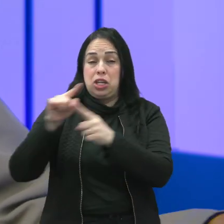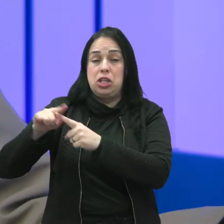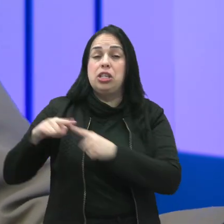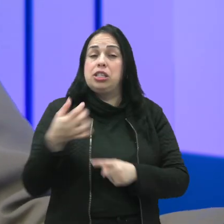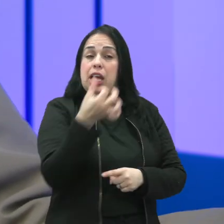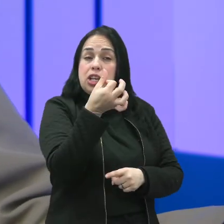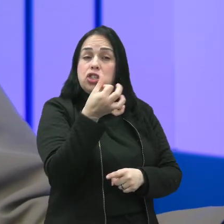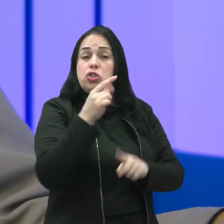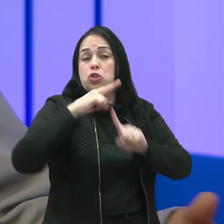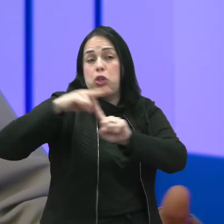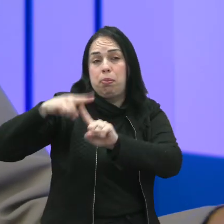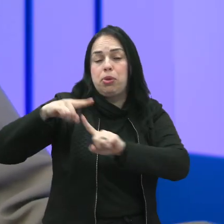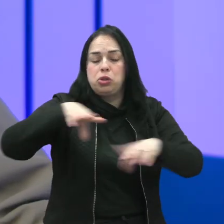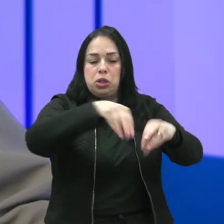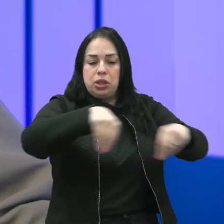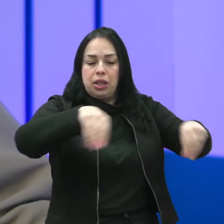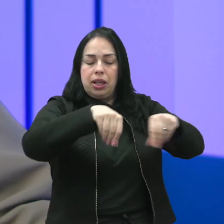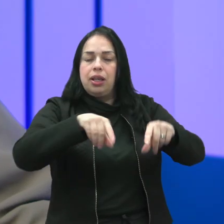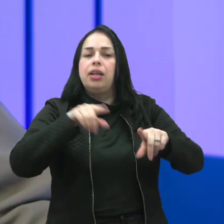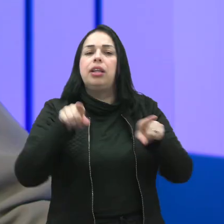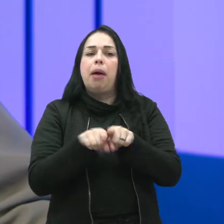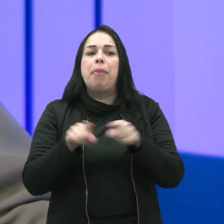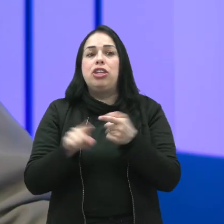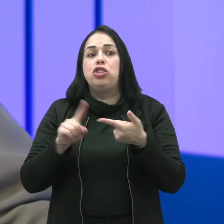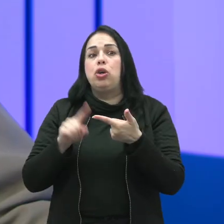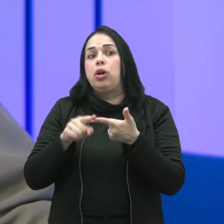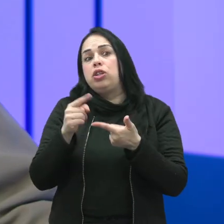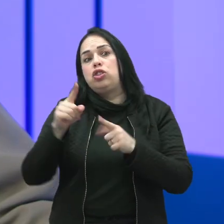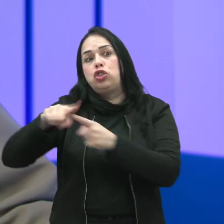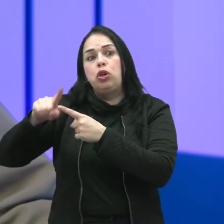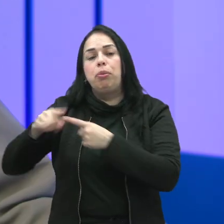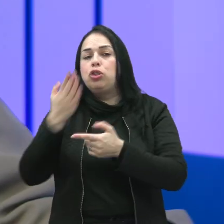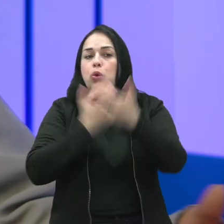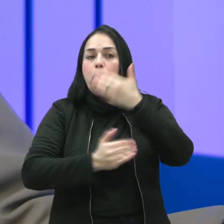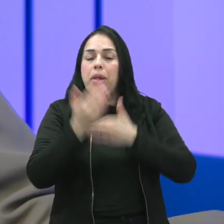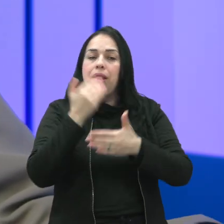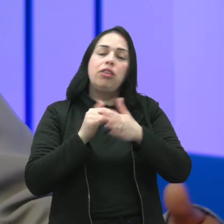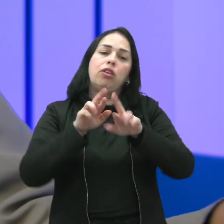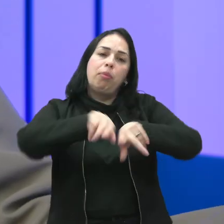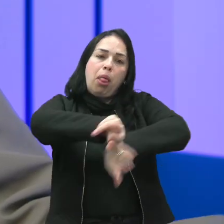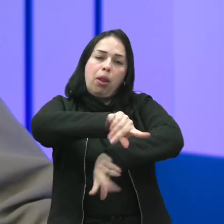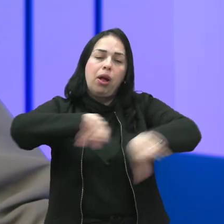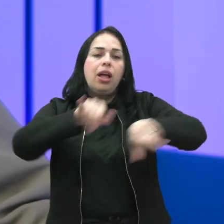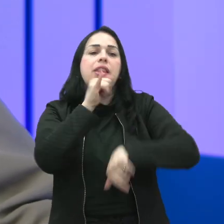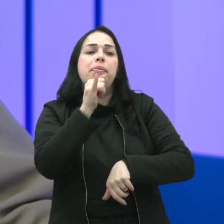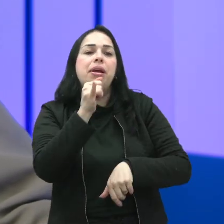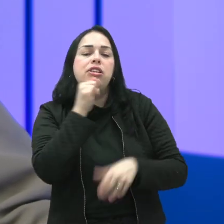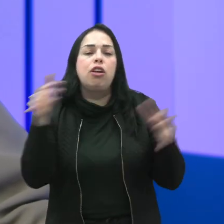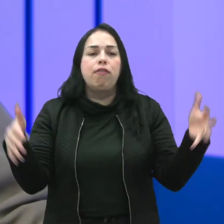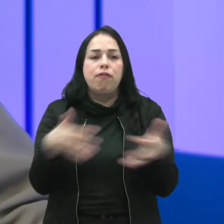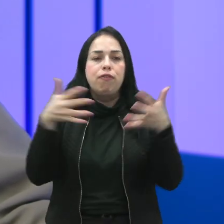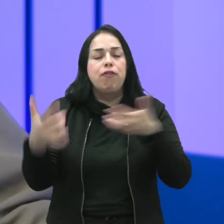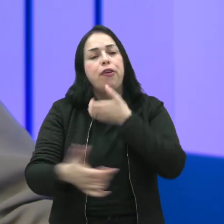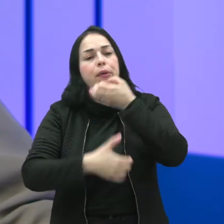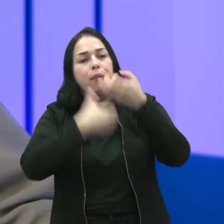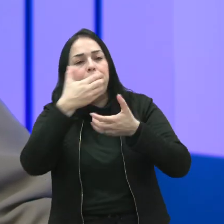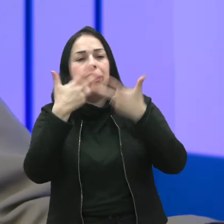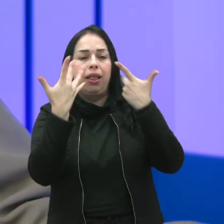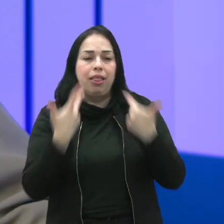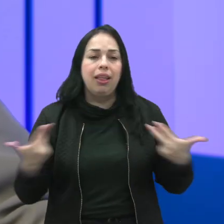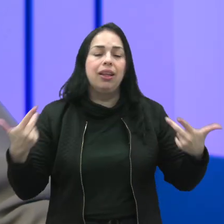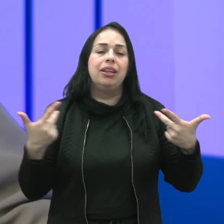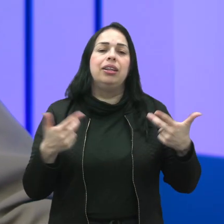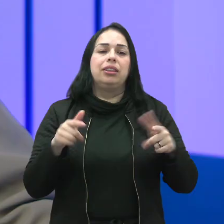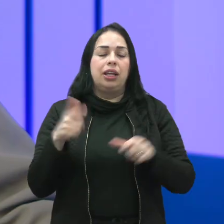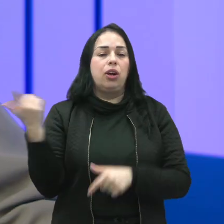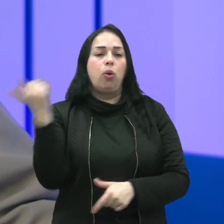né? E tem uma diversidade grande de planta que a gente podia estar nas nossas mesas no dia a dia. Tem uma diversidade grande de fruta, de raízes, de legumes, de folha